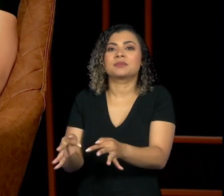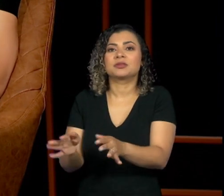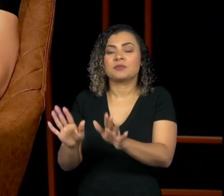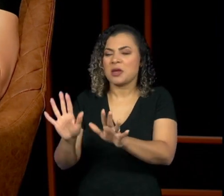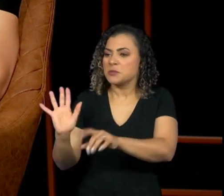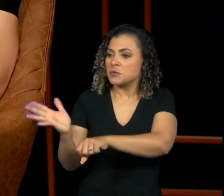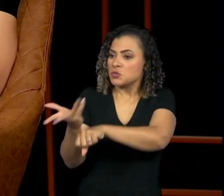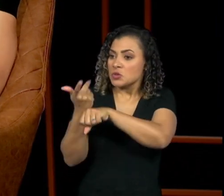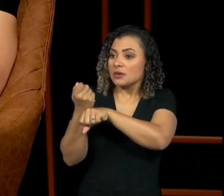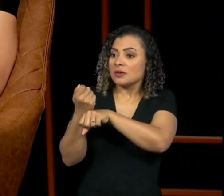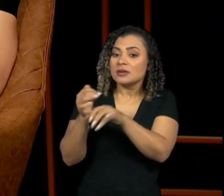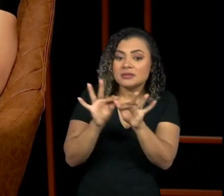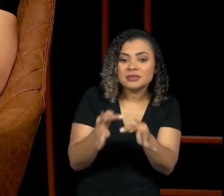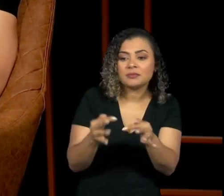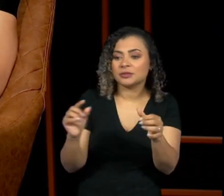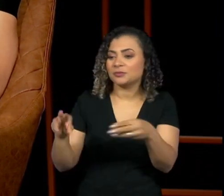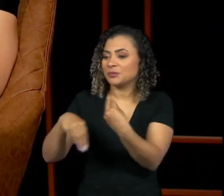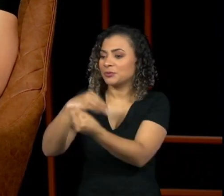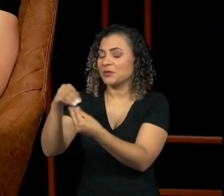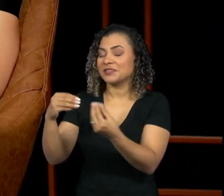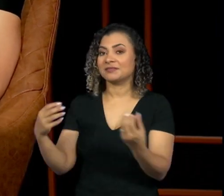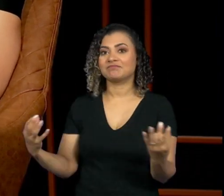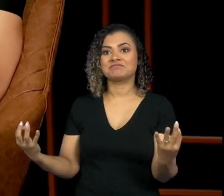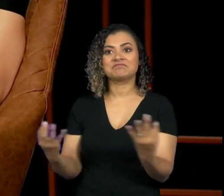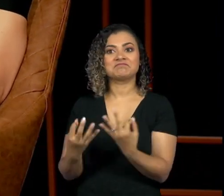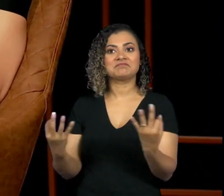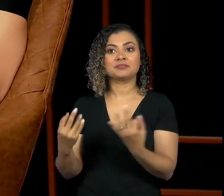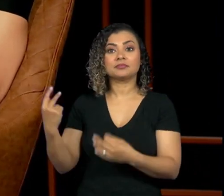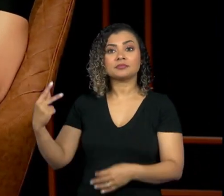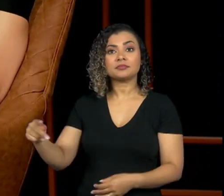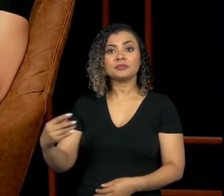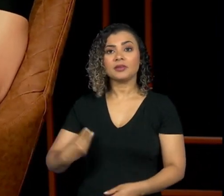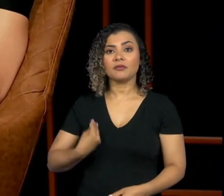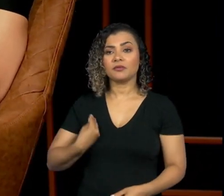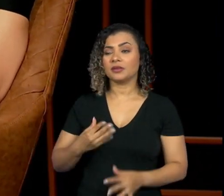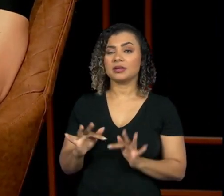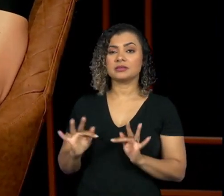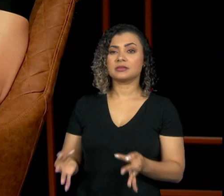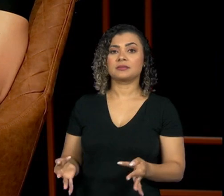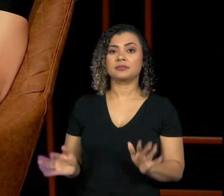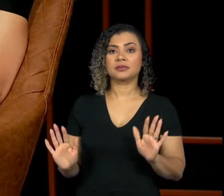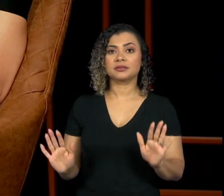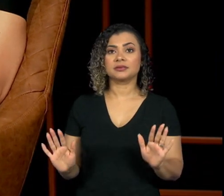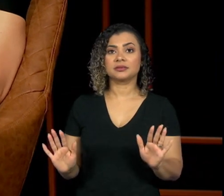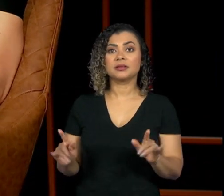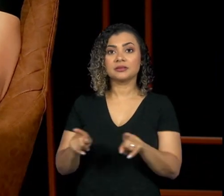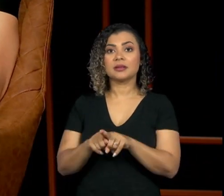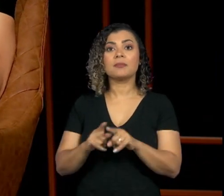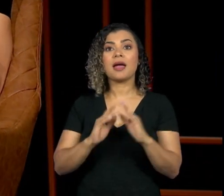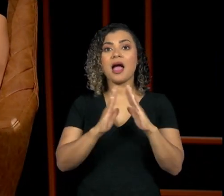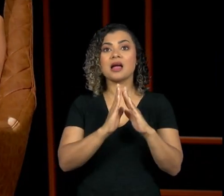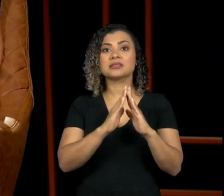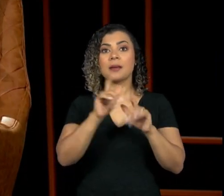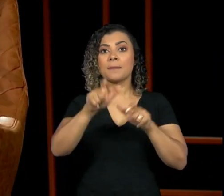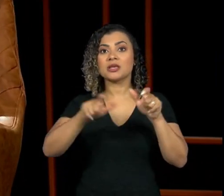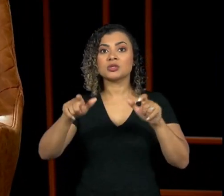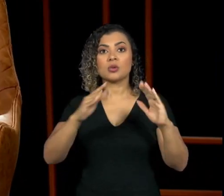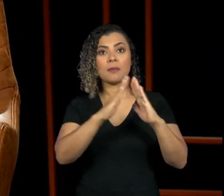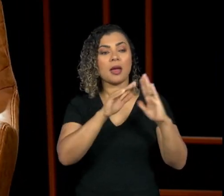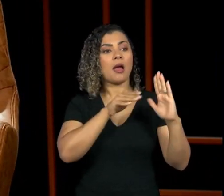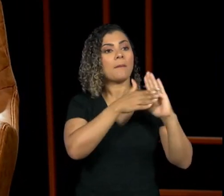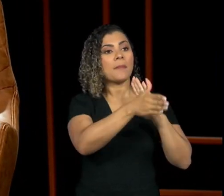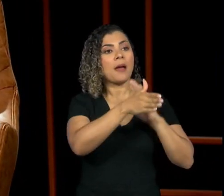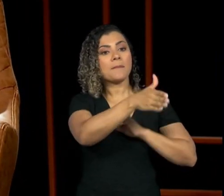é muito raro. Uma pessoa que vivia com absoluta simplicidade a ponto de viver de favor na casa de fãs e